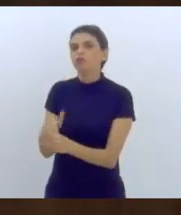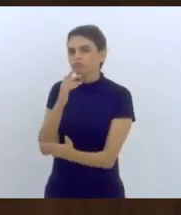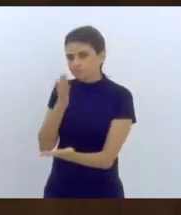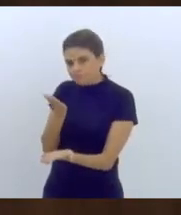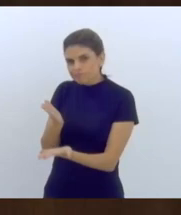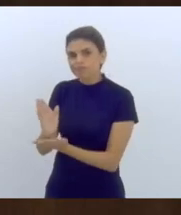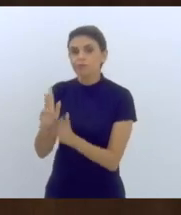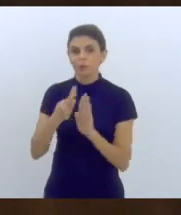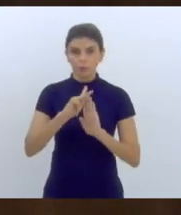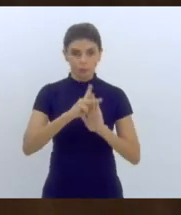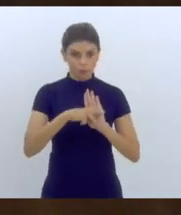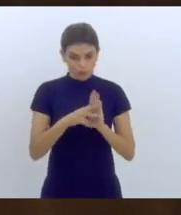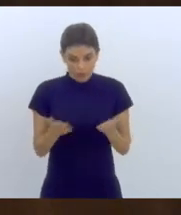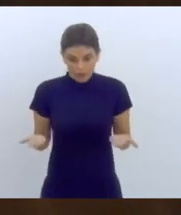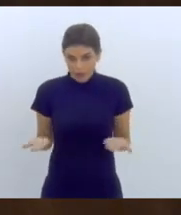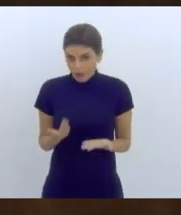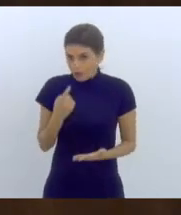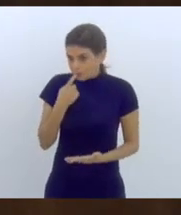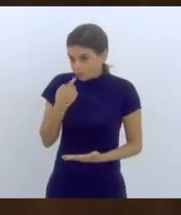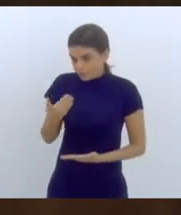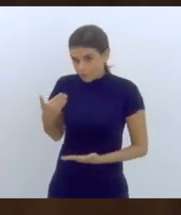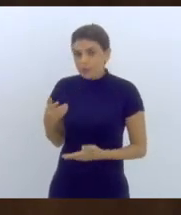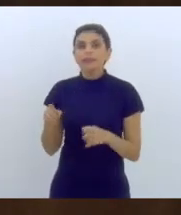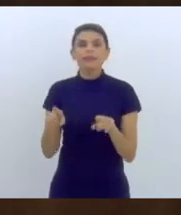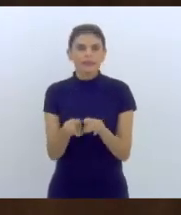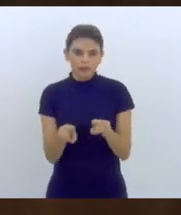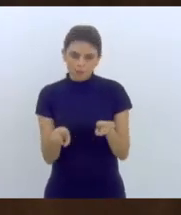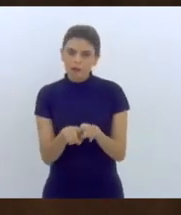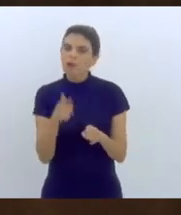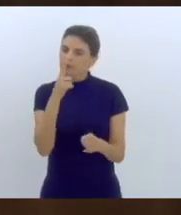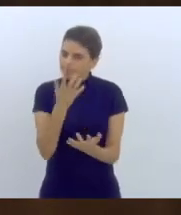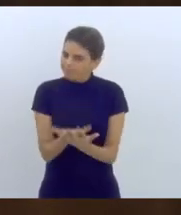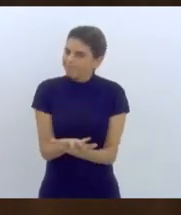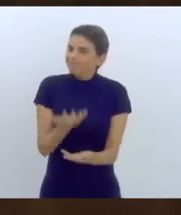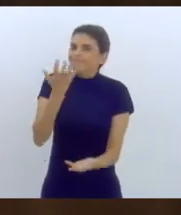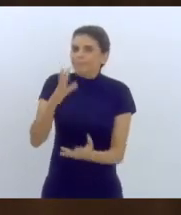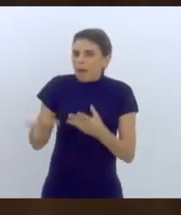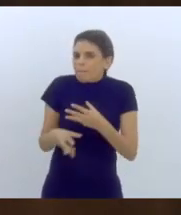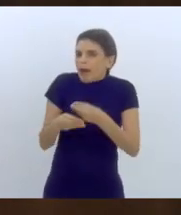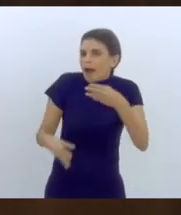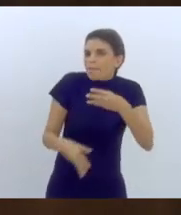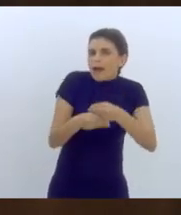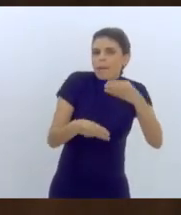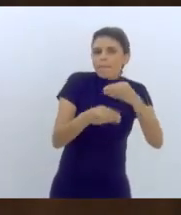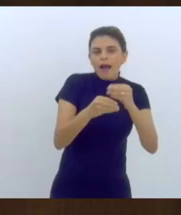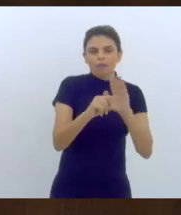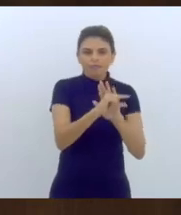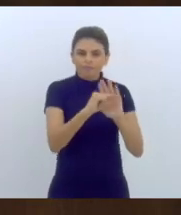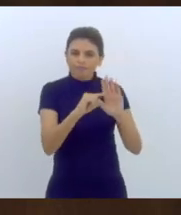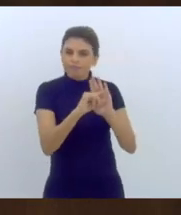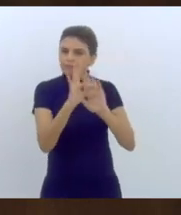nós acabamos de aprovar agora, mas que também enriqueceram o nosso projeto assim como